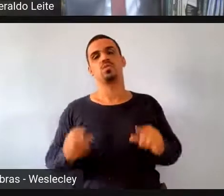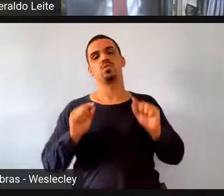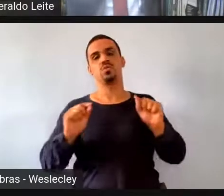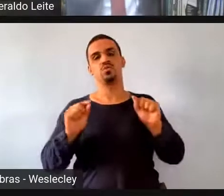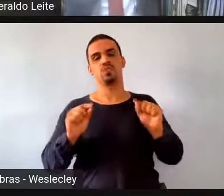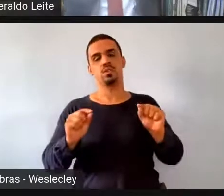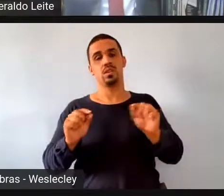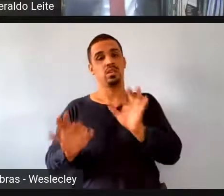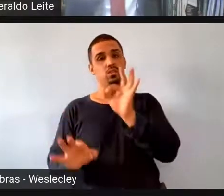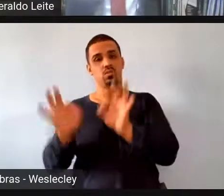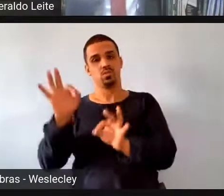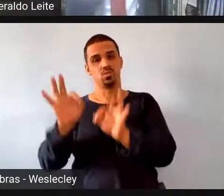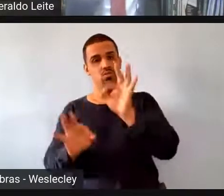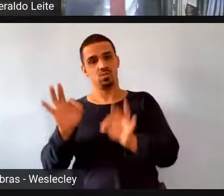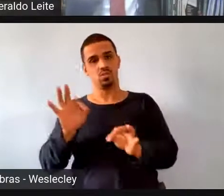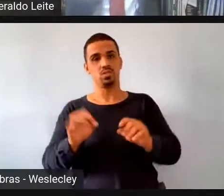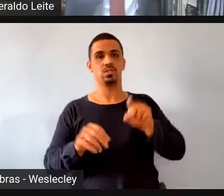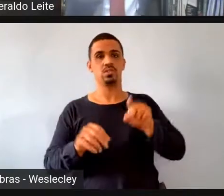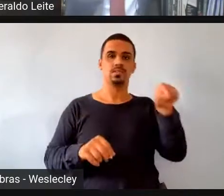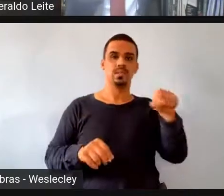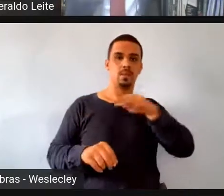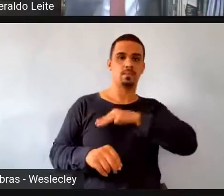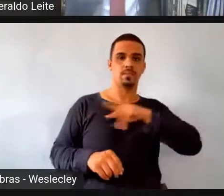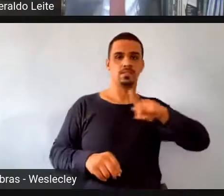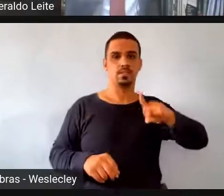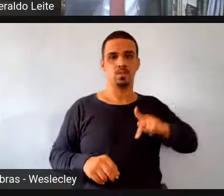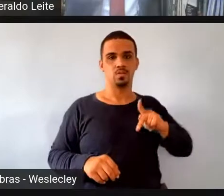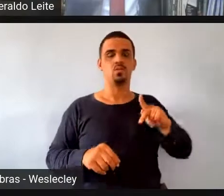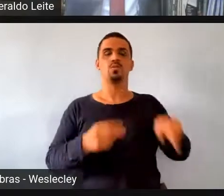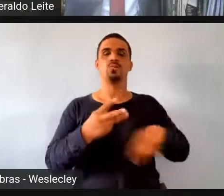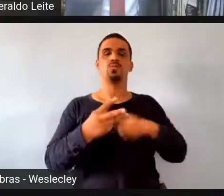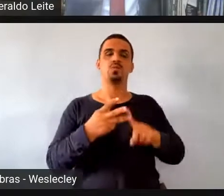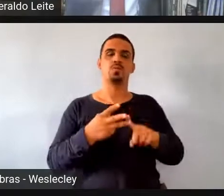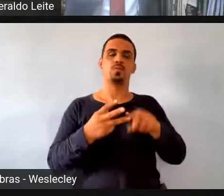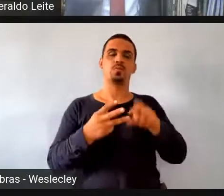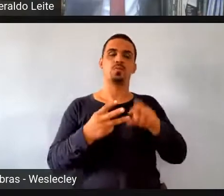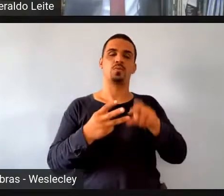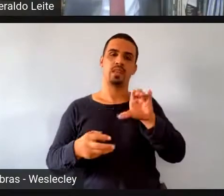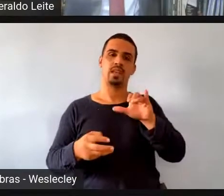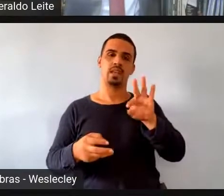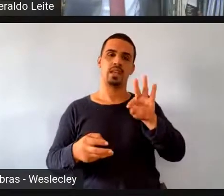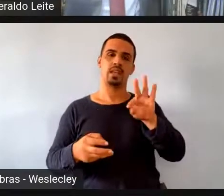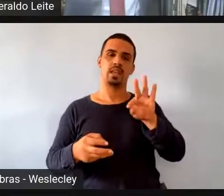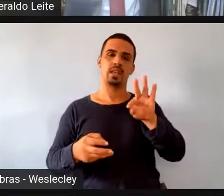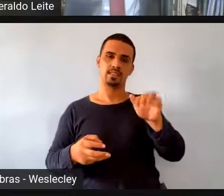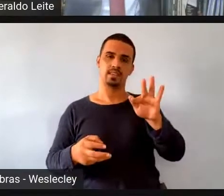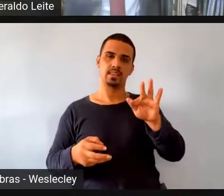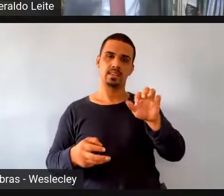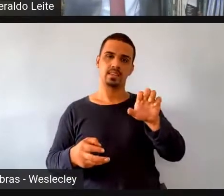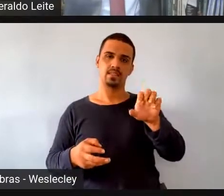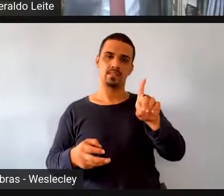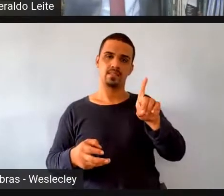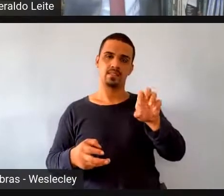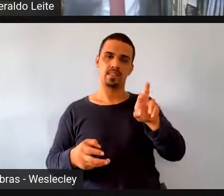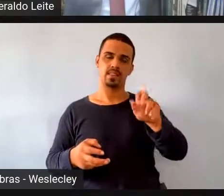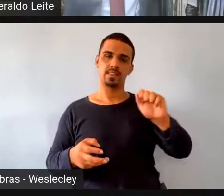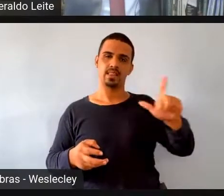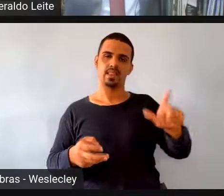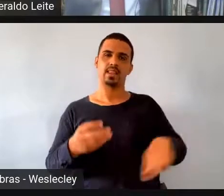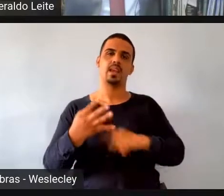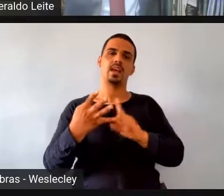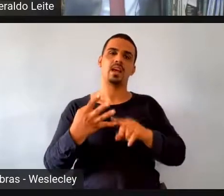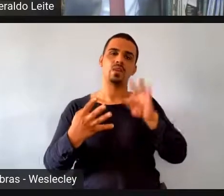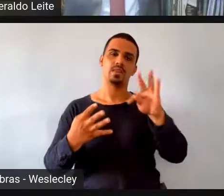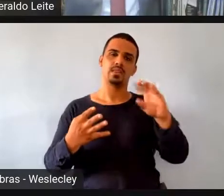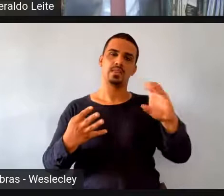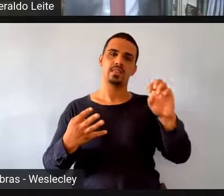da Justiça, do Ministério Público, da Receita Federal, do TCU, e outros órgãos de